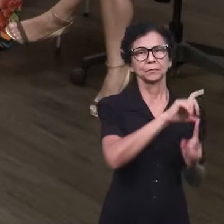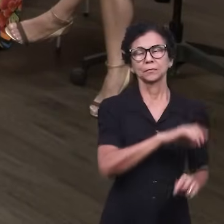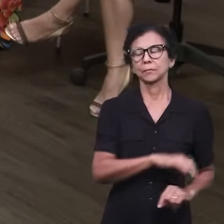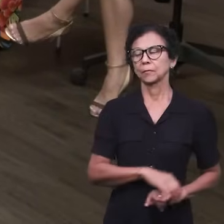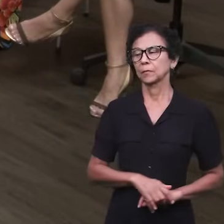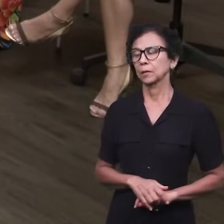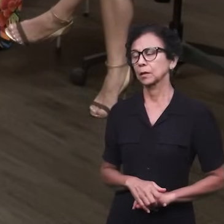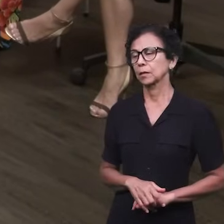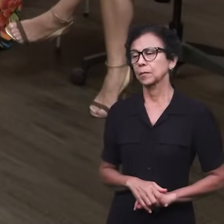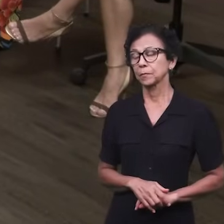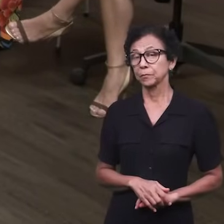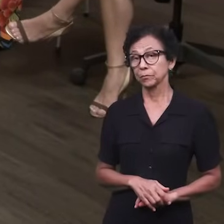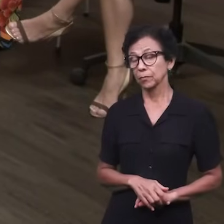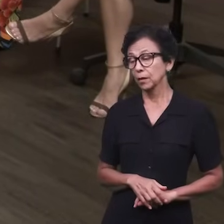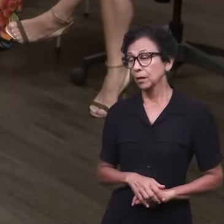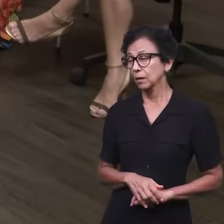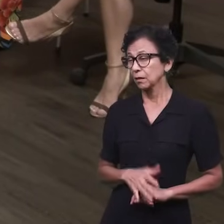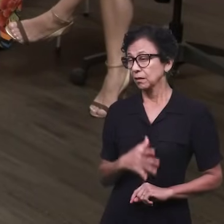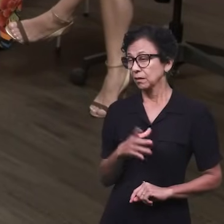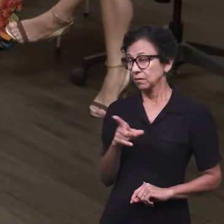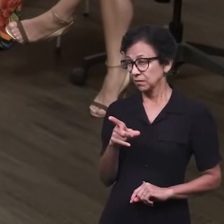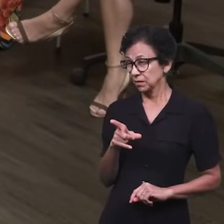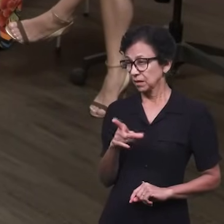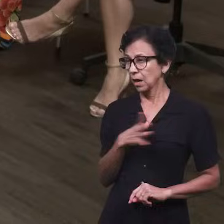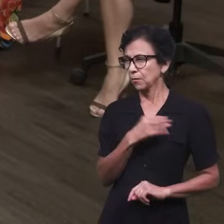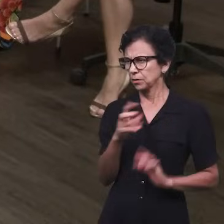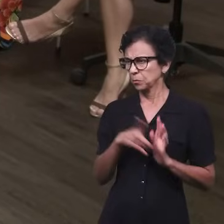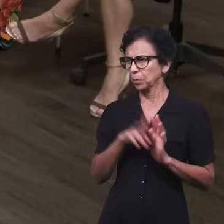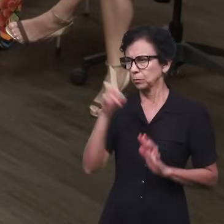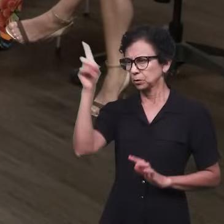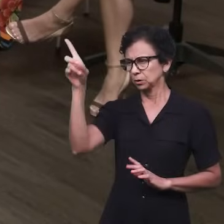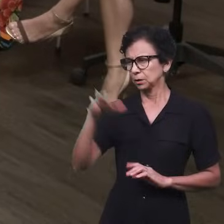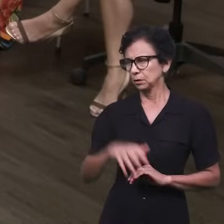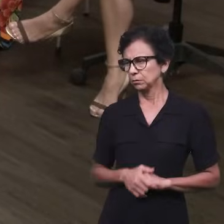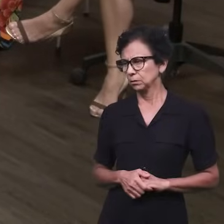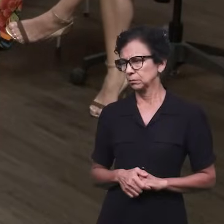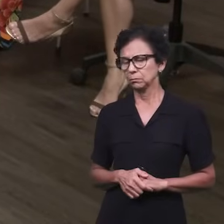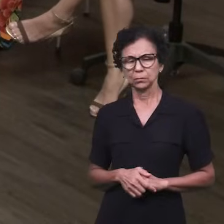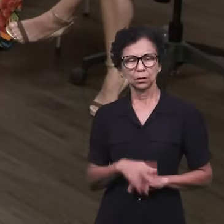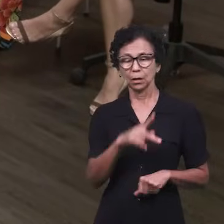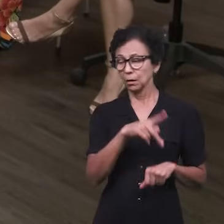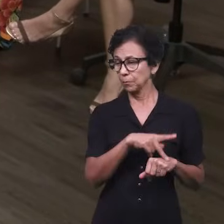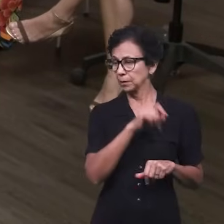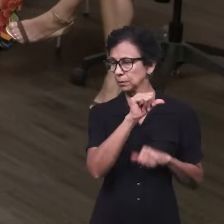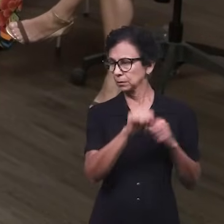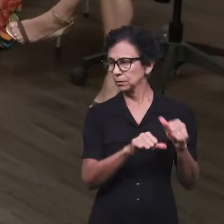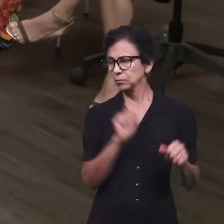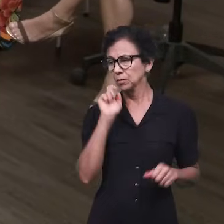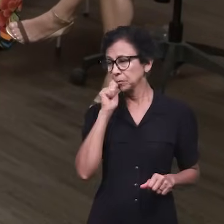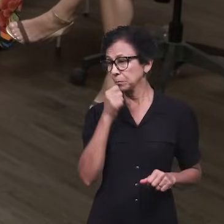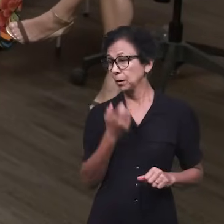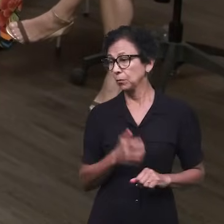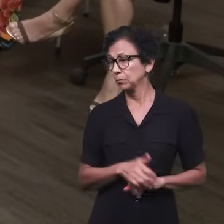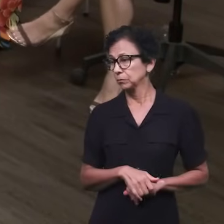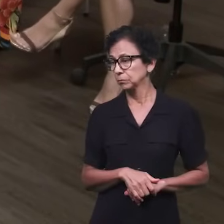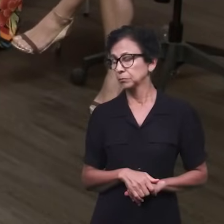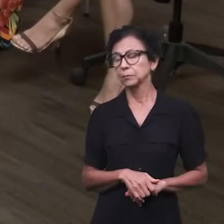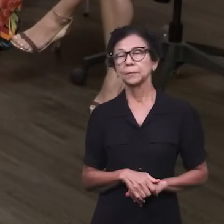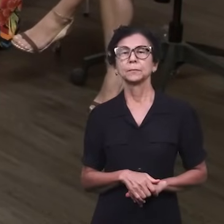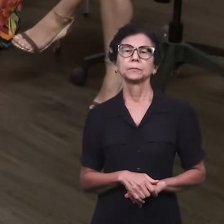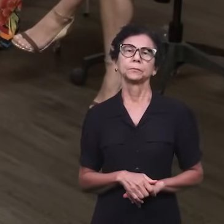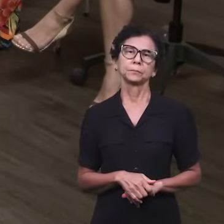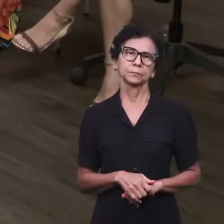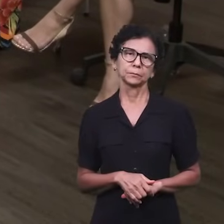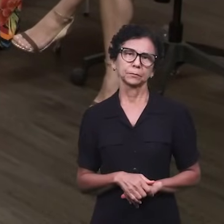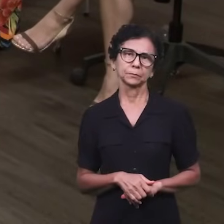e falou olha se tu és filho de Deus transforma aquela pedra em pães eram investida contra